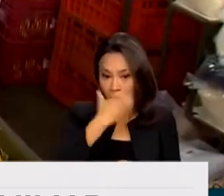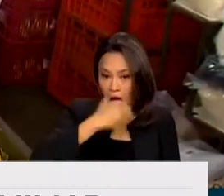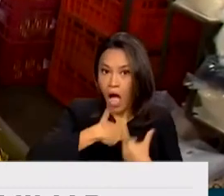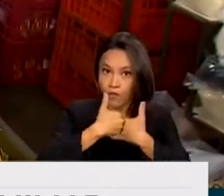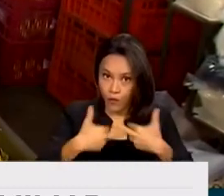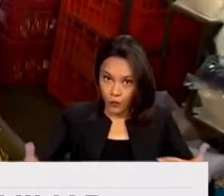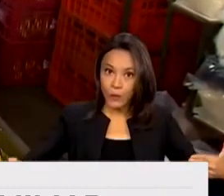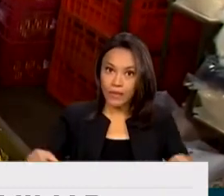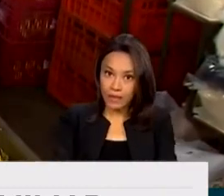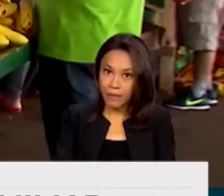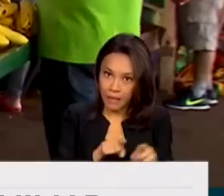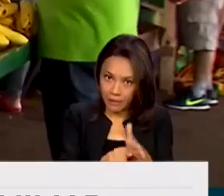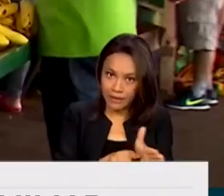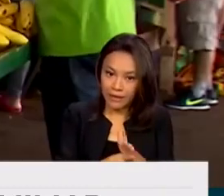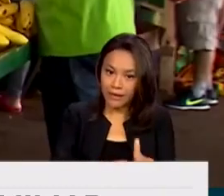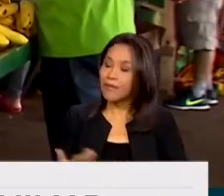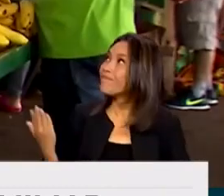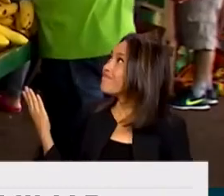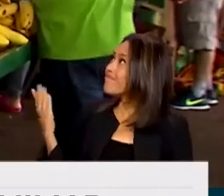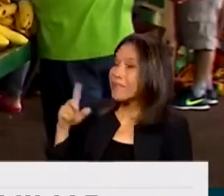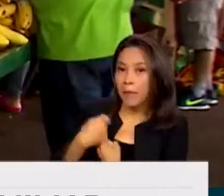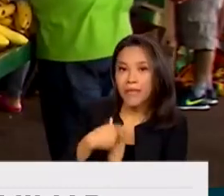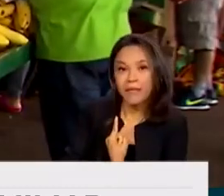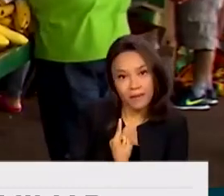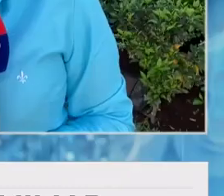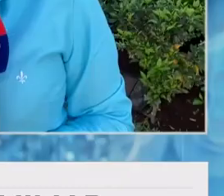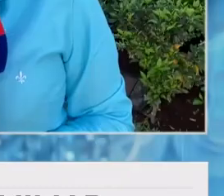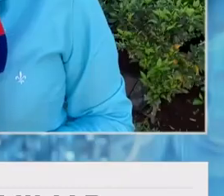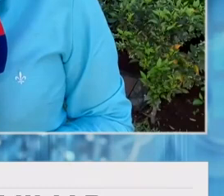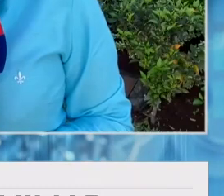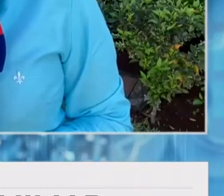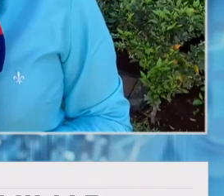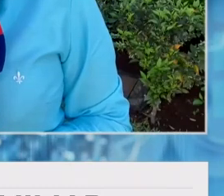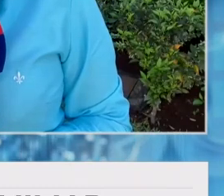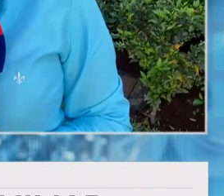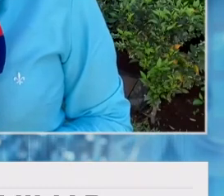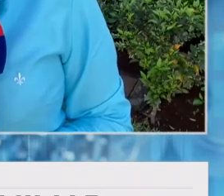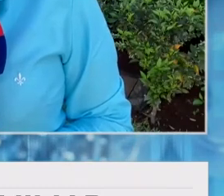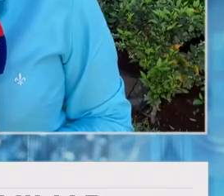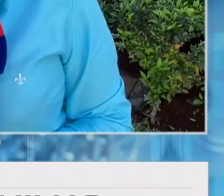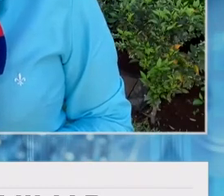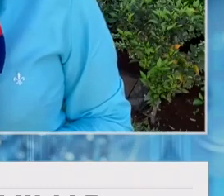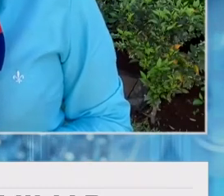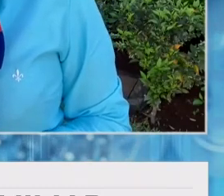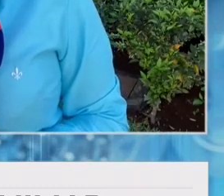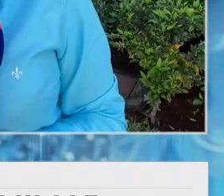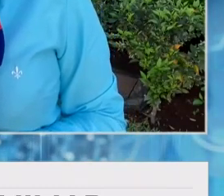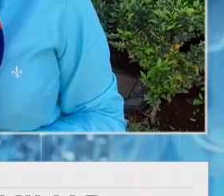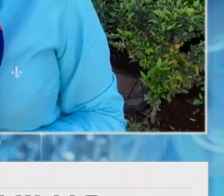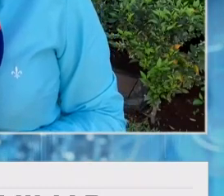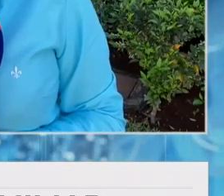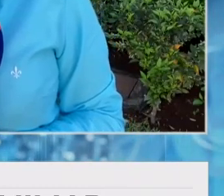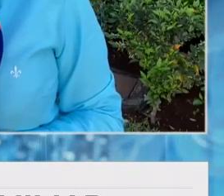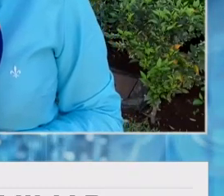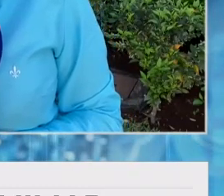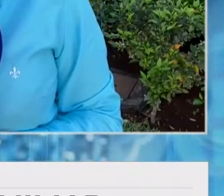do Senado Federal para efetivamente começarem a valer. Perfeito. Então a gente segue acompanhando e aguardando, Luciana Verdolim, daqui a